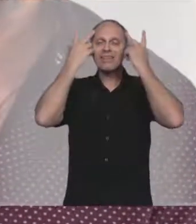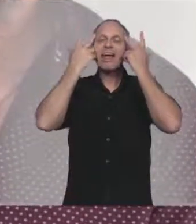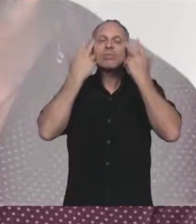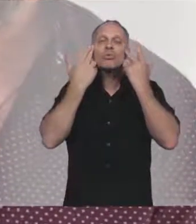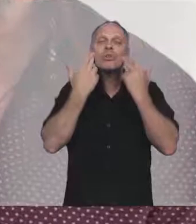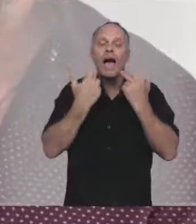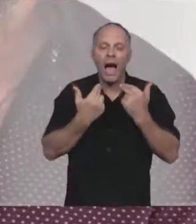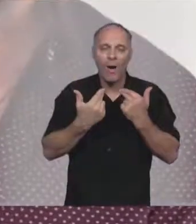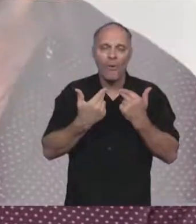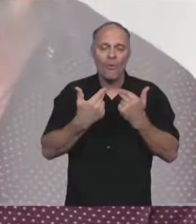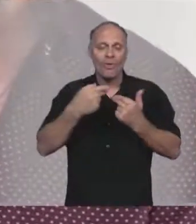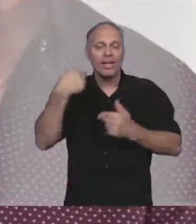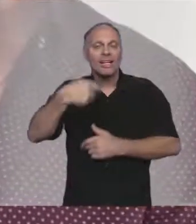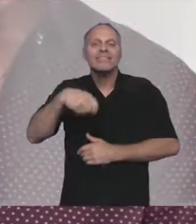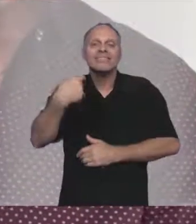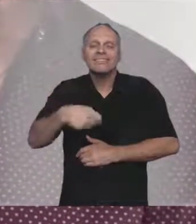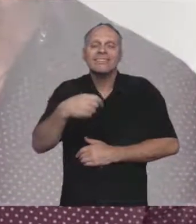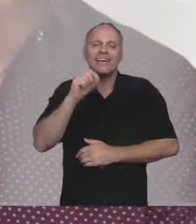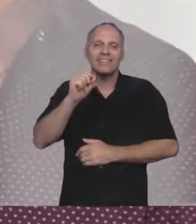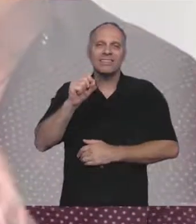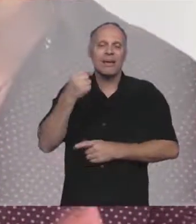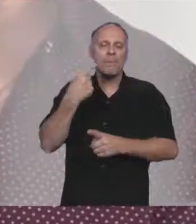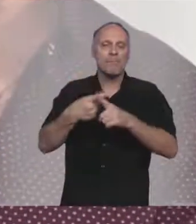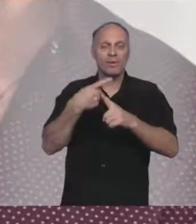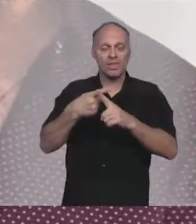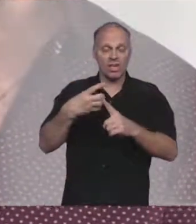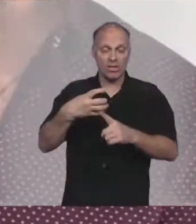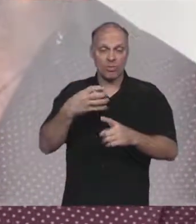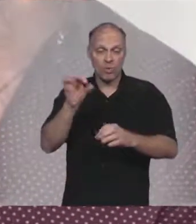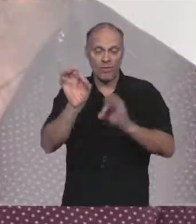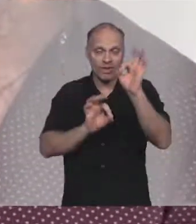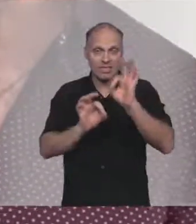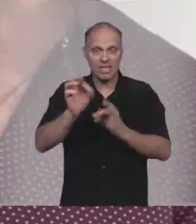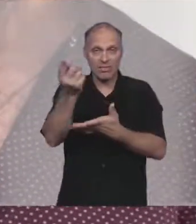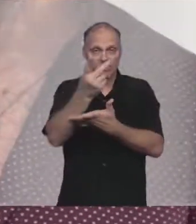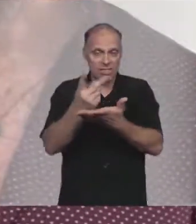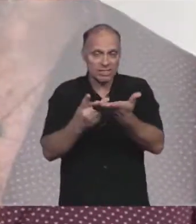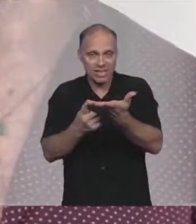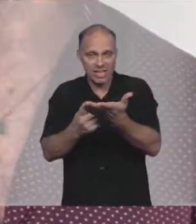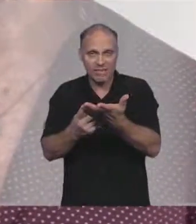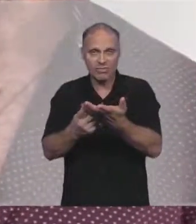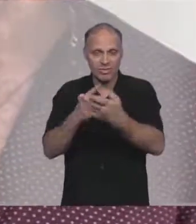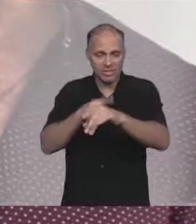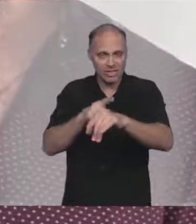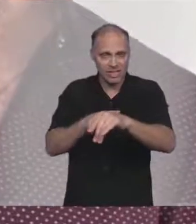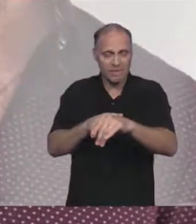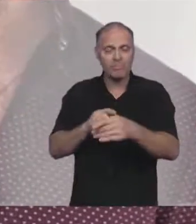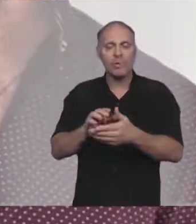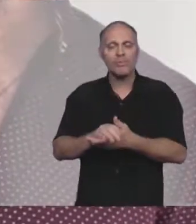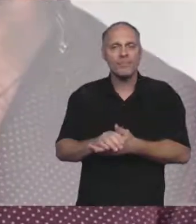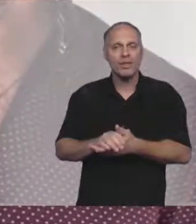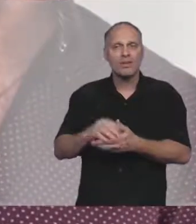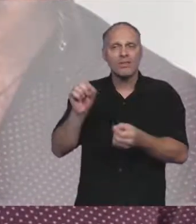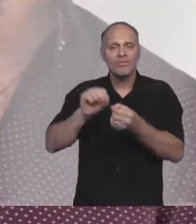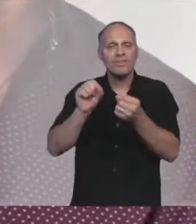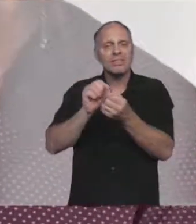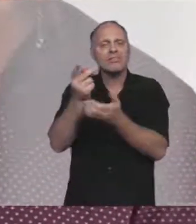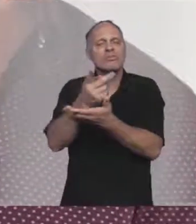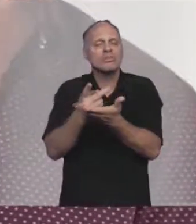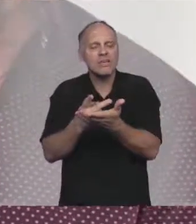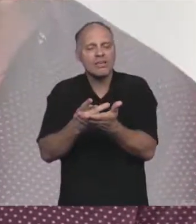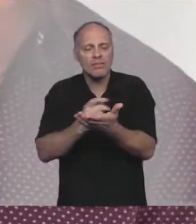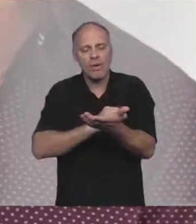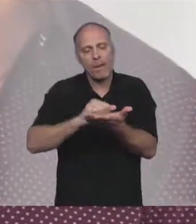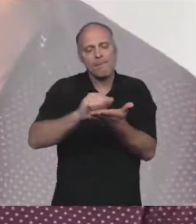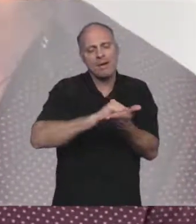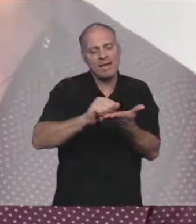essa necessidade de que... Porque quando formava o desenho nesse período, logo desse caderno, quando formava o